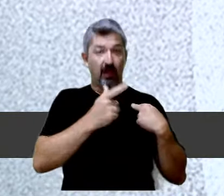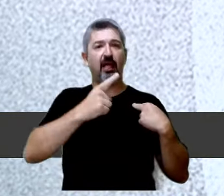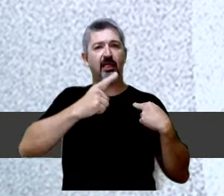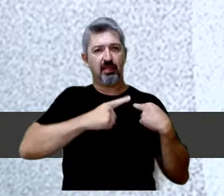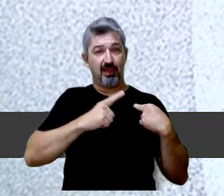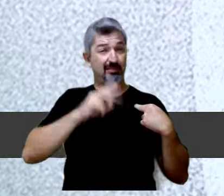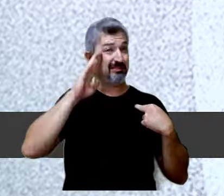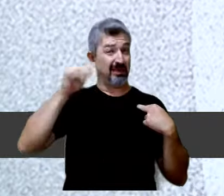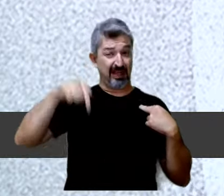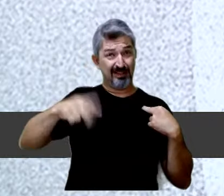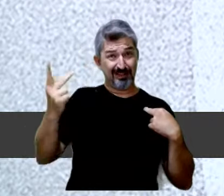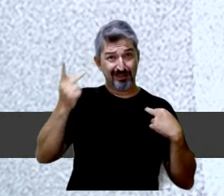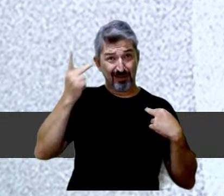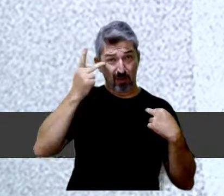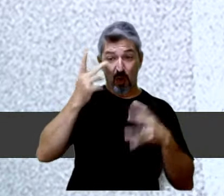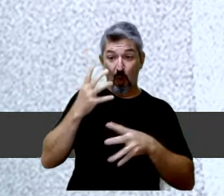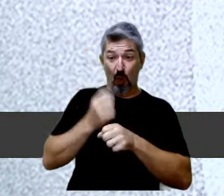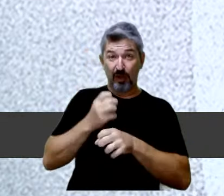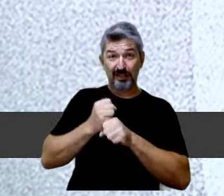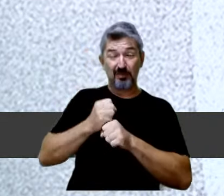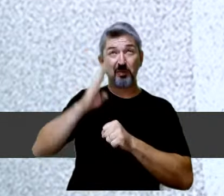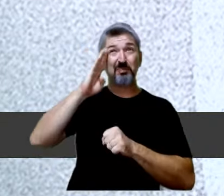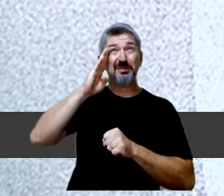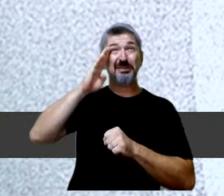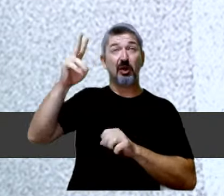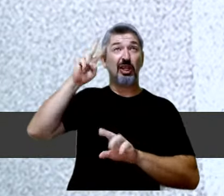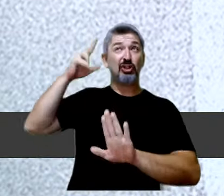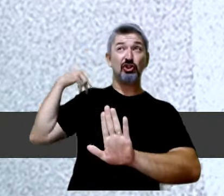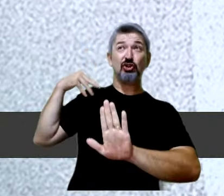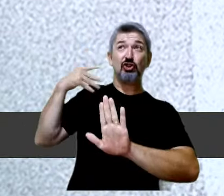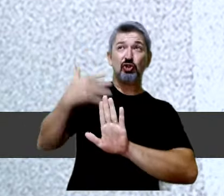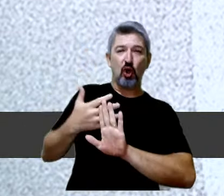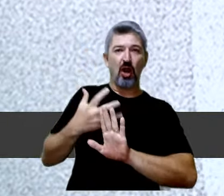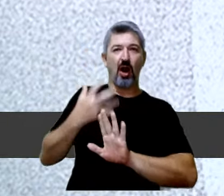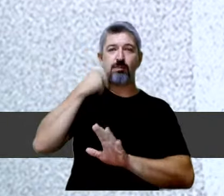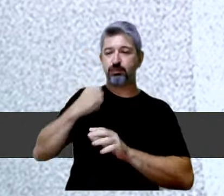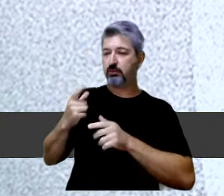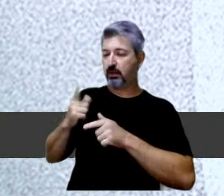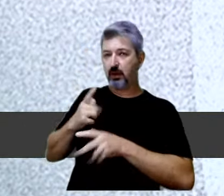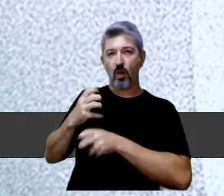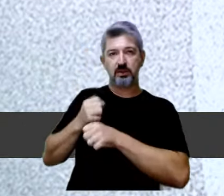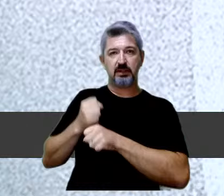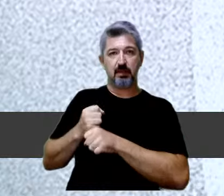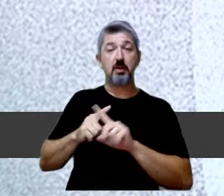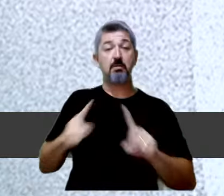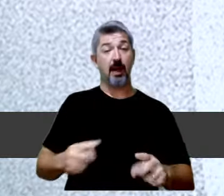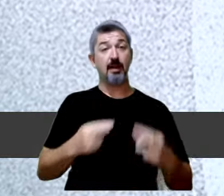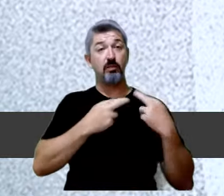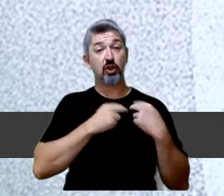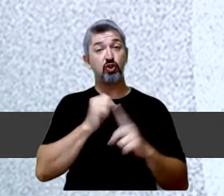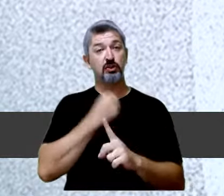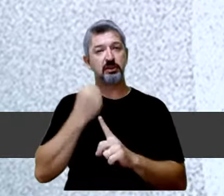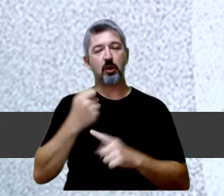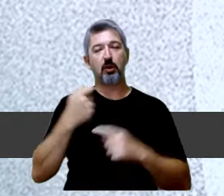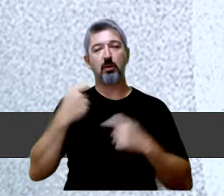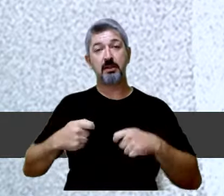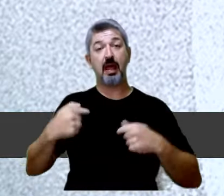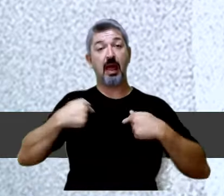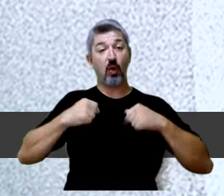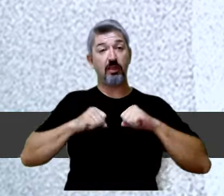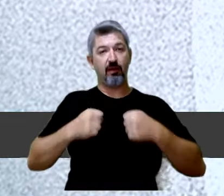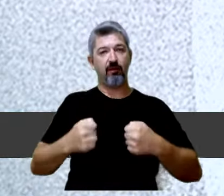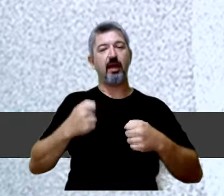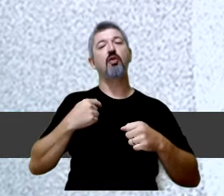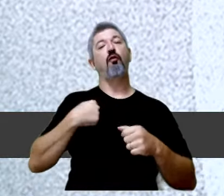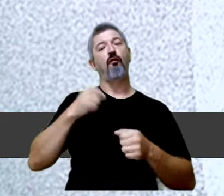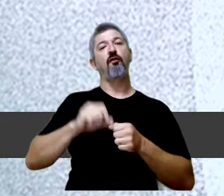maior orçamento da sua história e ter responsabilidade social é isso que eu defendo é isso que eu vou fazer como Prefeito agora a